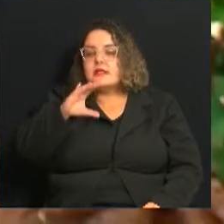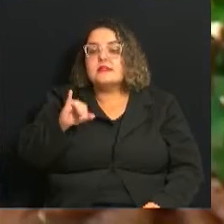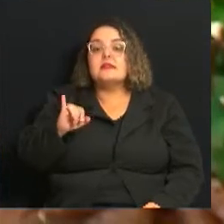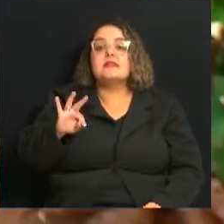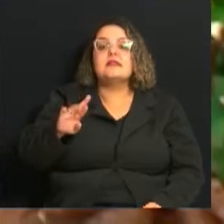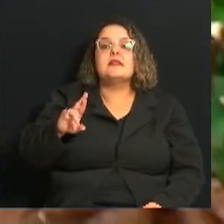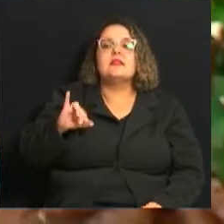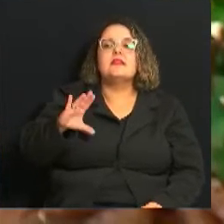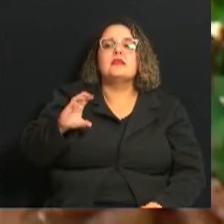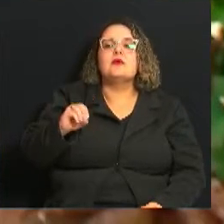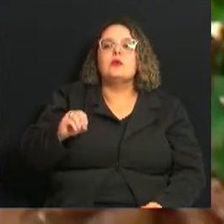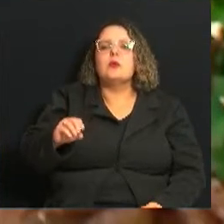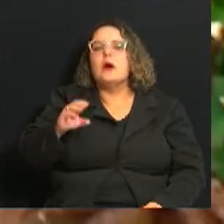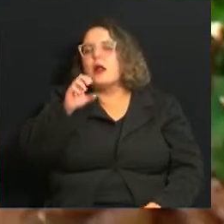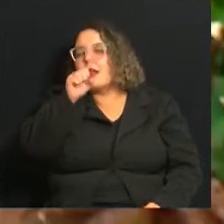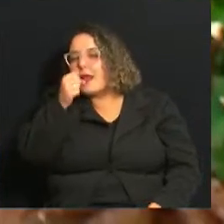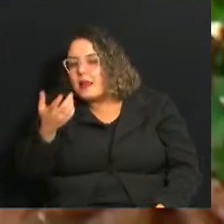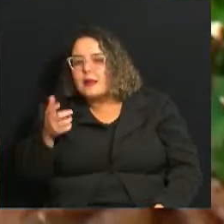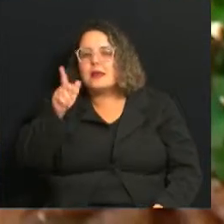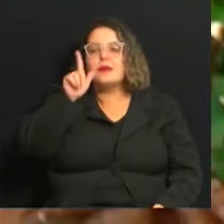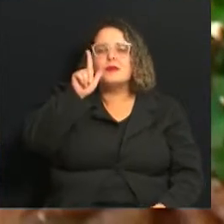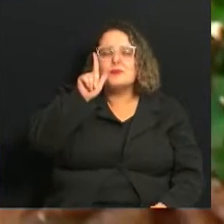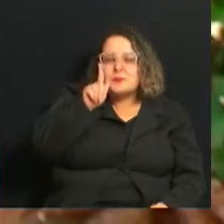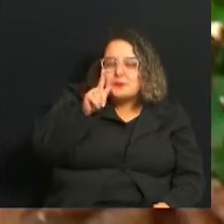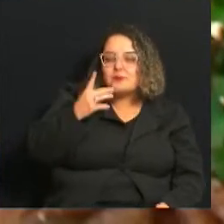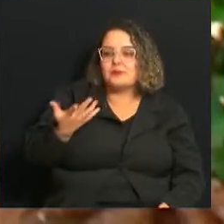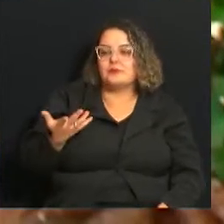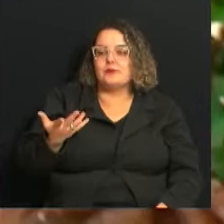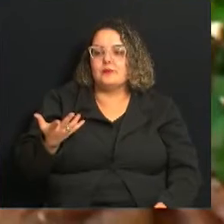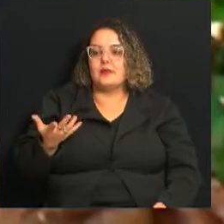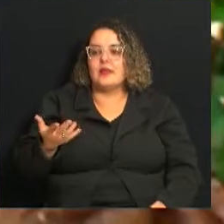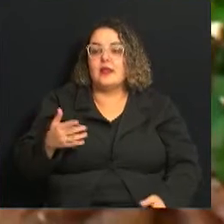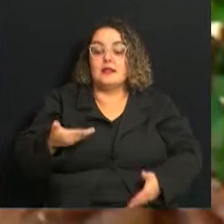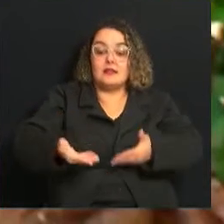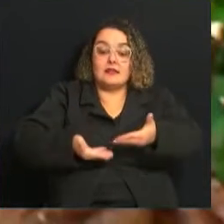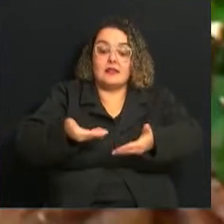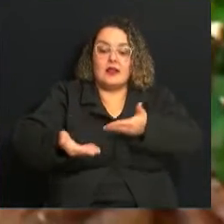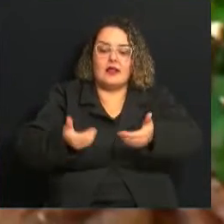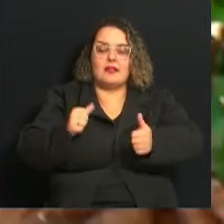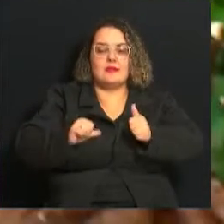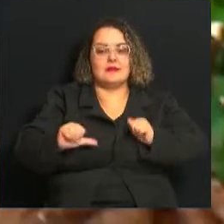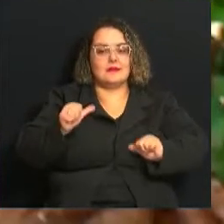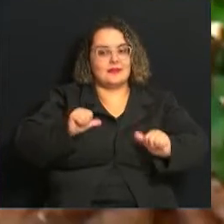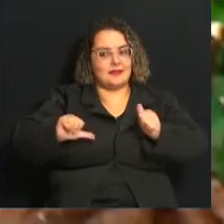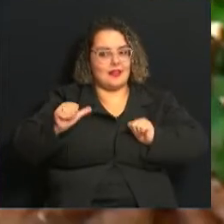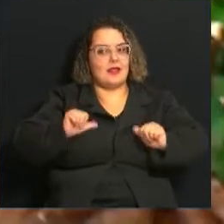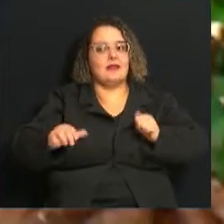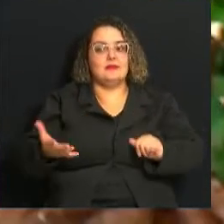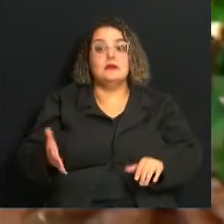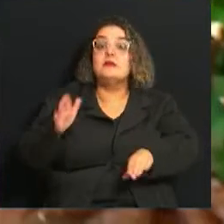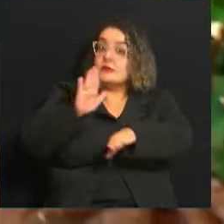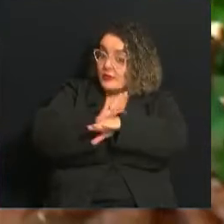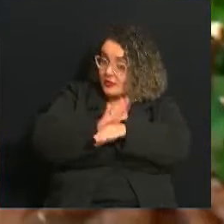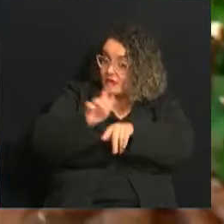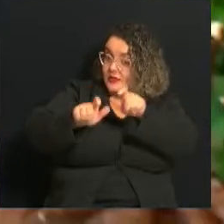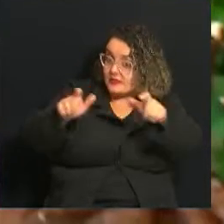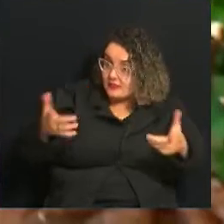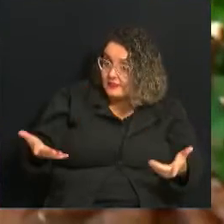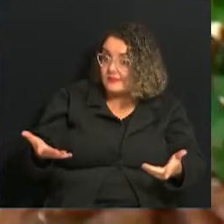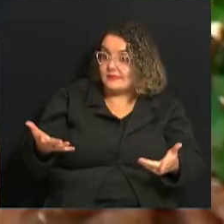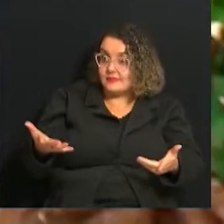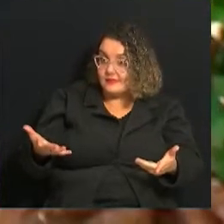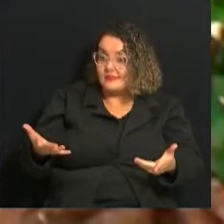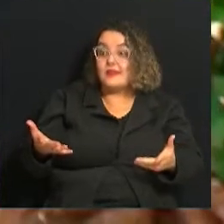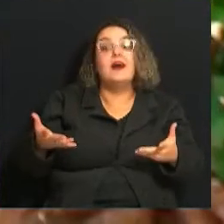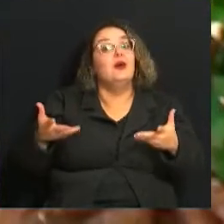disse, popularmente usada como ansiolítico. Então, isso nos fez... Então, ajuda bem o pessoal, né? Sim, a